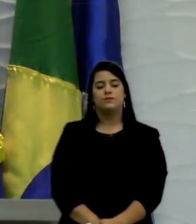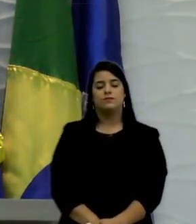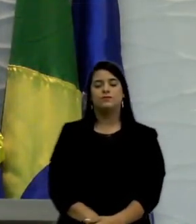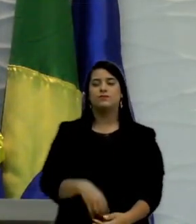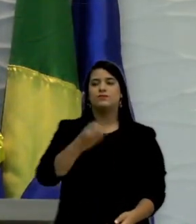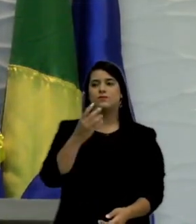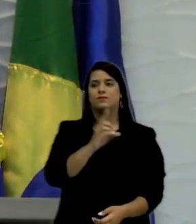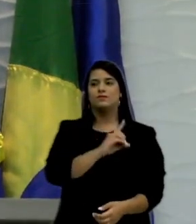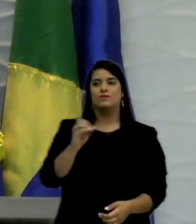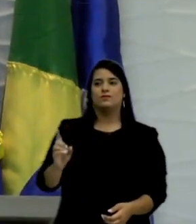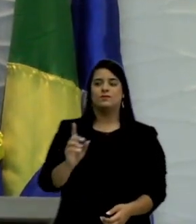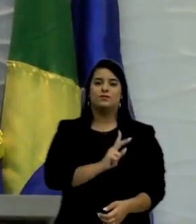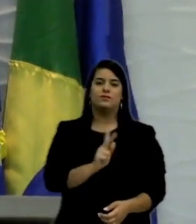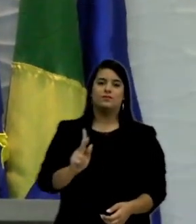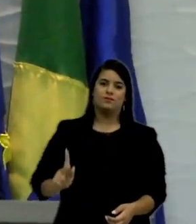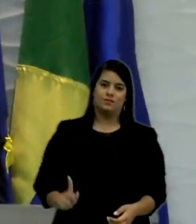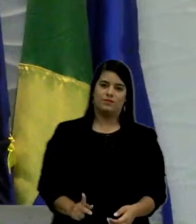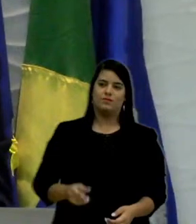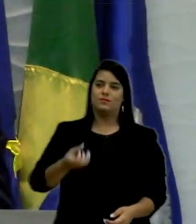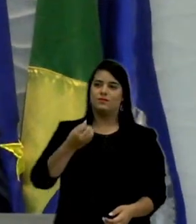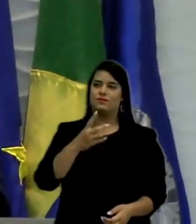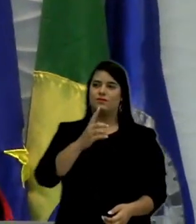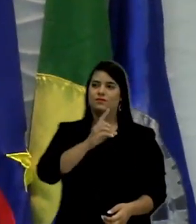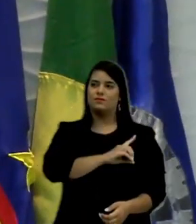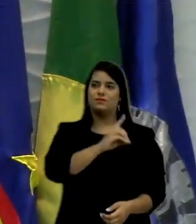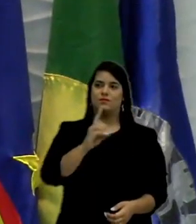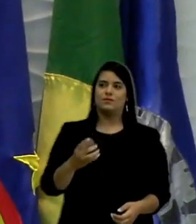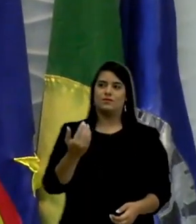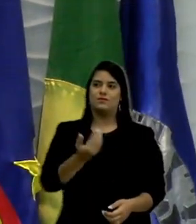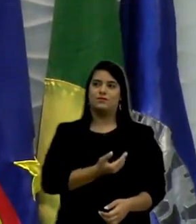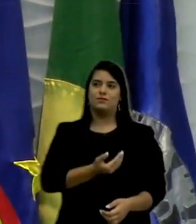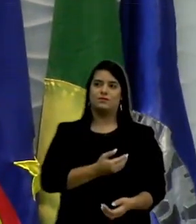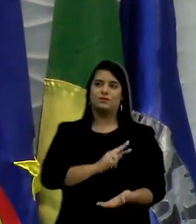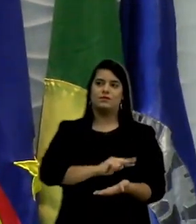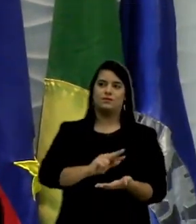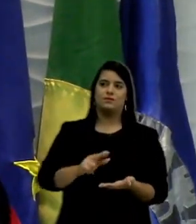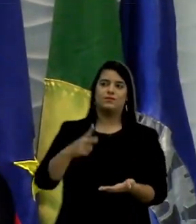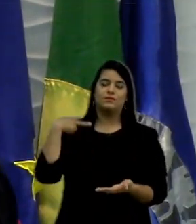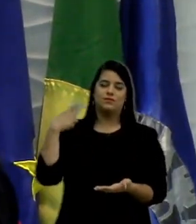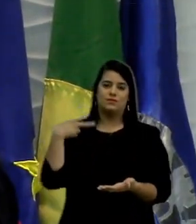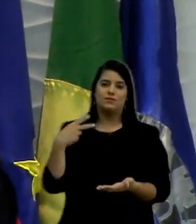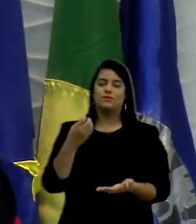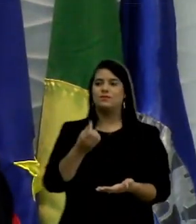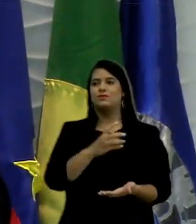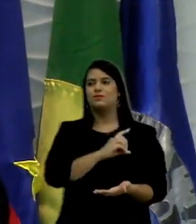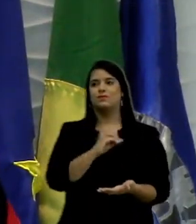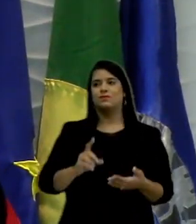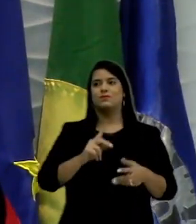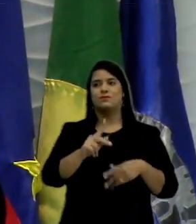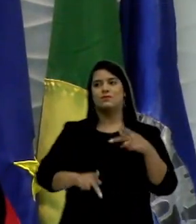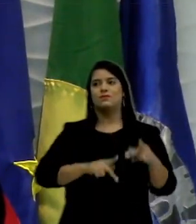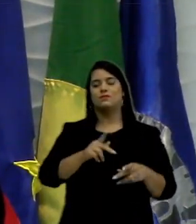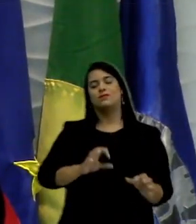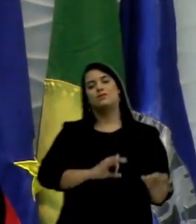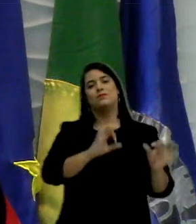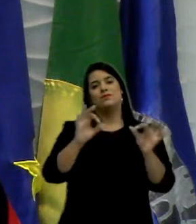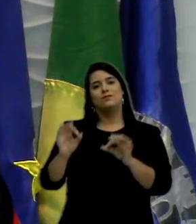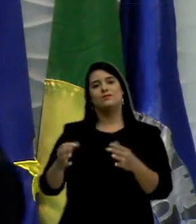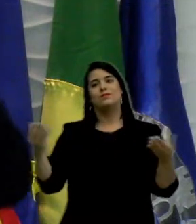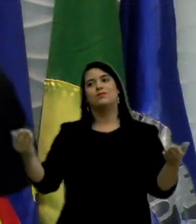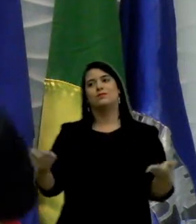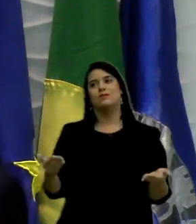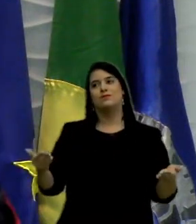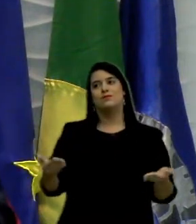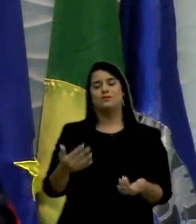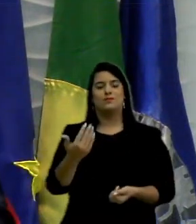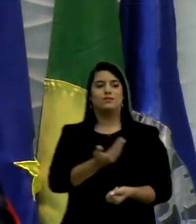Bom dia, presidente. Bom dia, colegas vereadores, colegas vereadores. Bom dia, o pessoal que está assistindo no dia de hoje, a